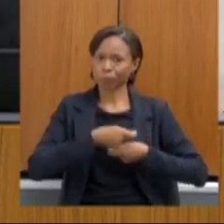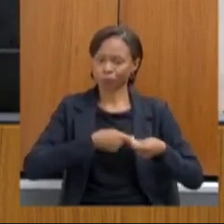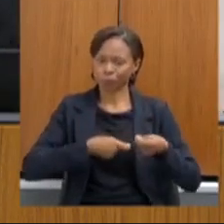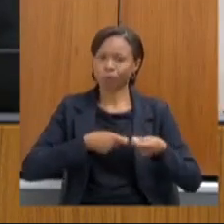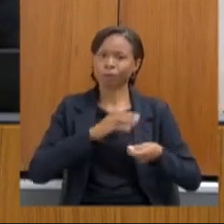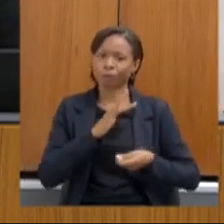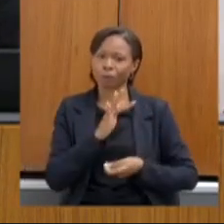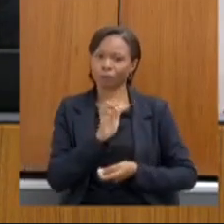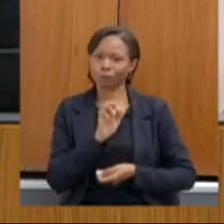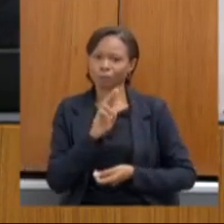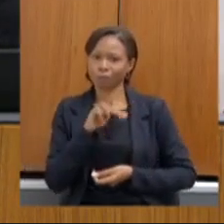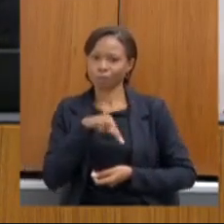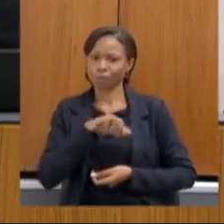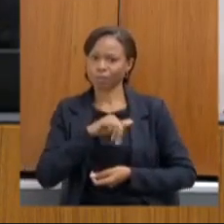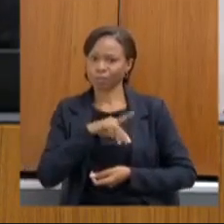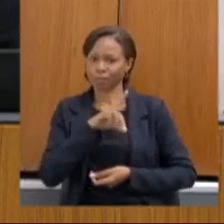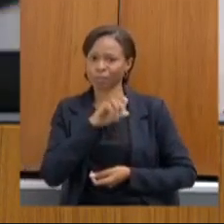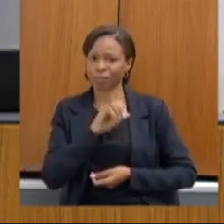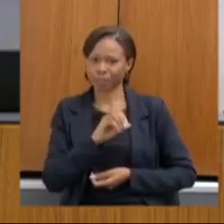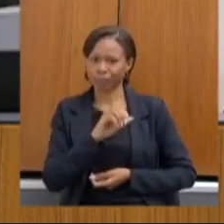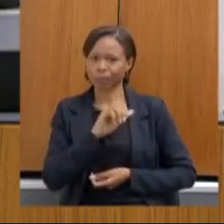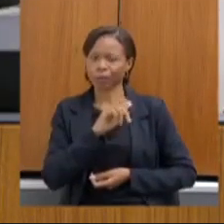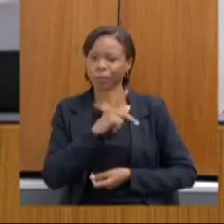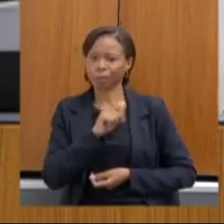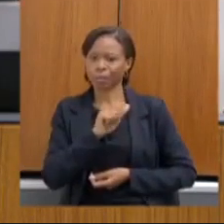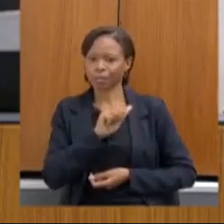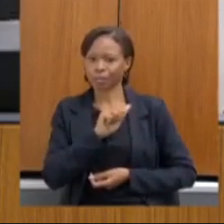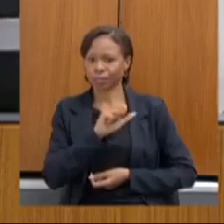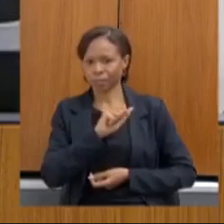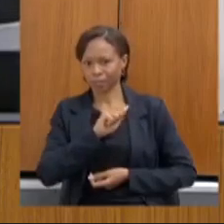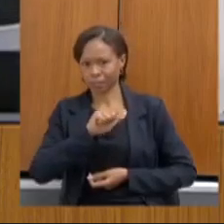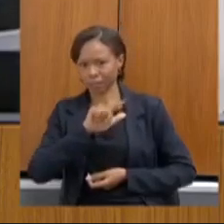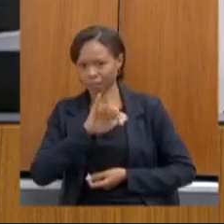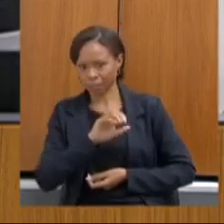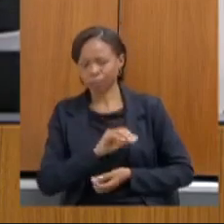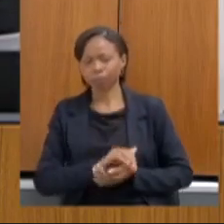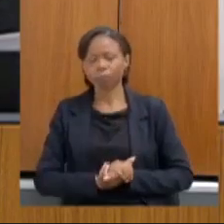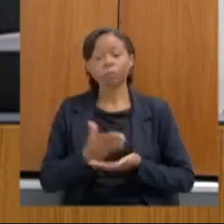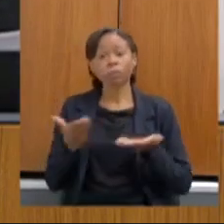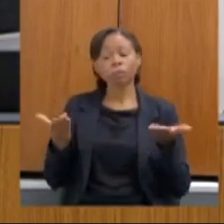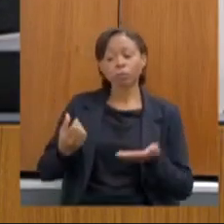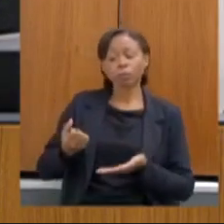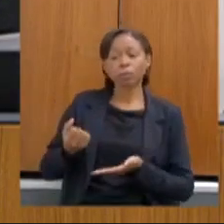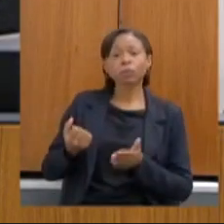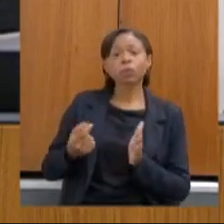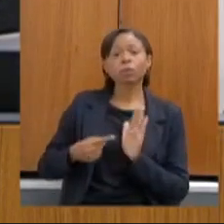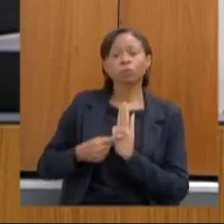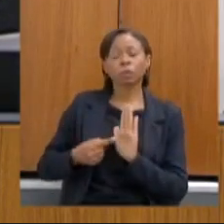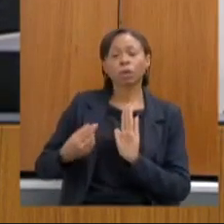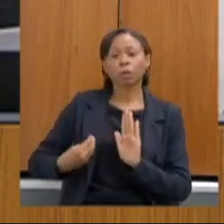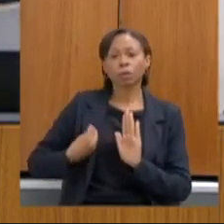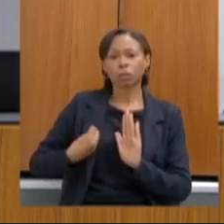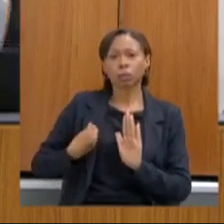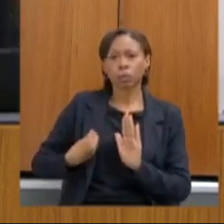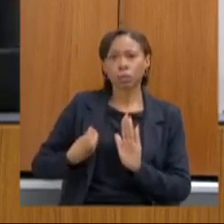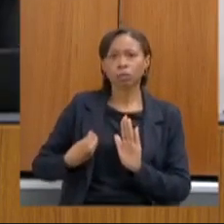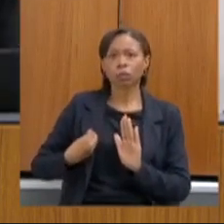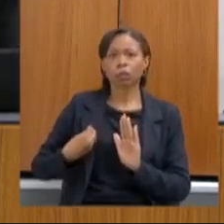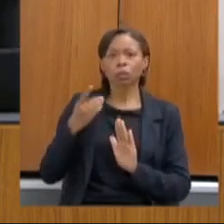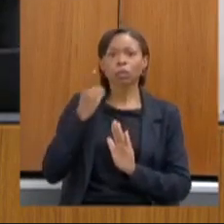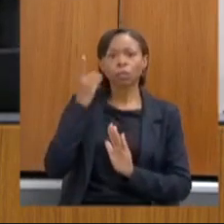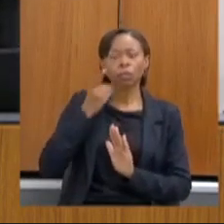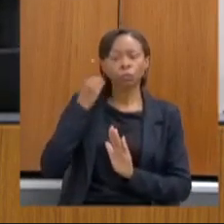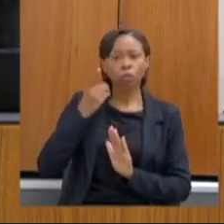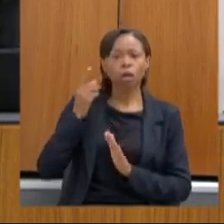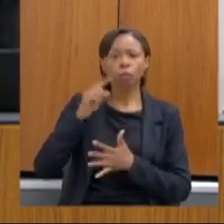faço aqui o registro das presenças dos deputados Dalmo Ribeiro Silva leonídio bouças